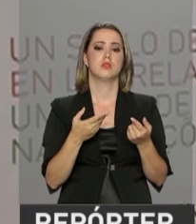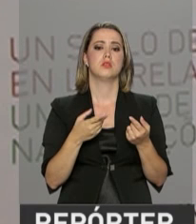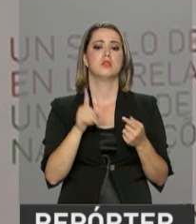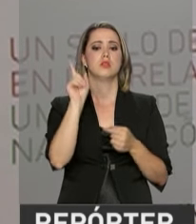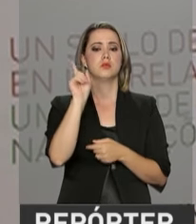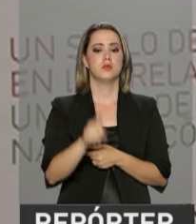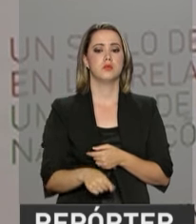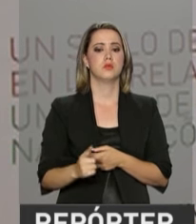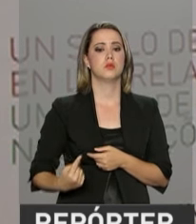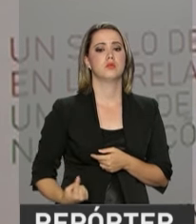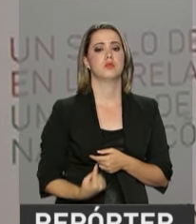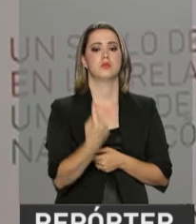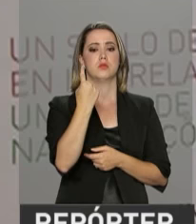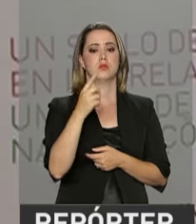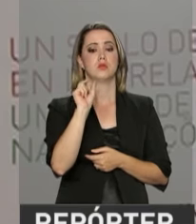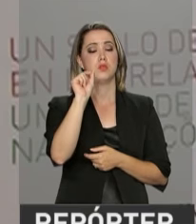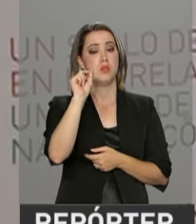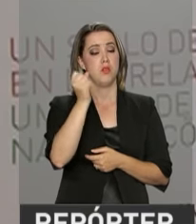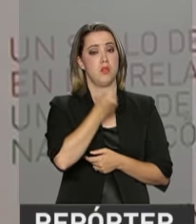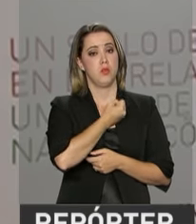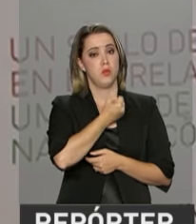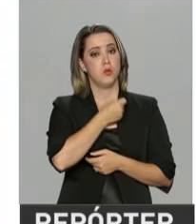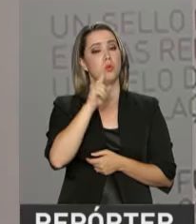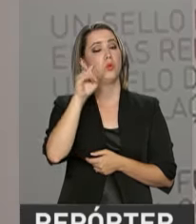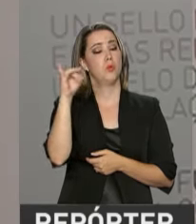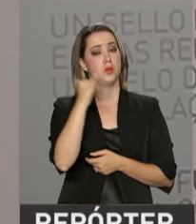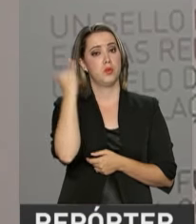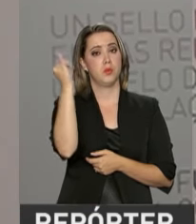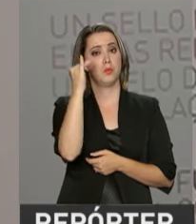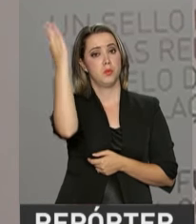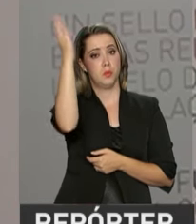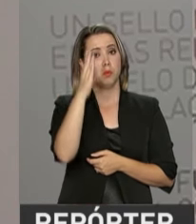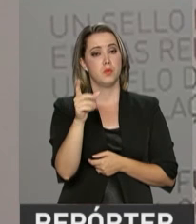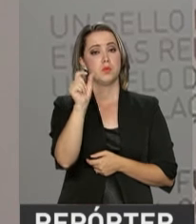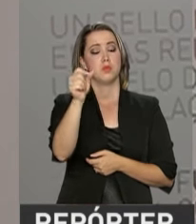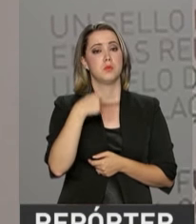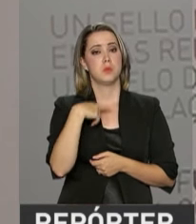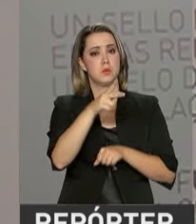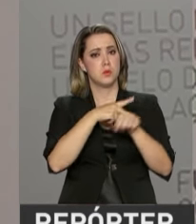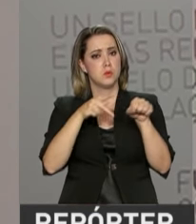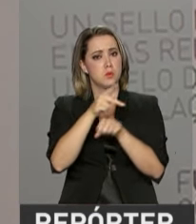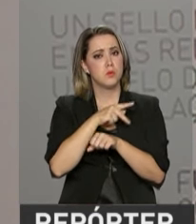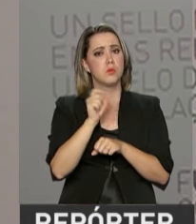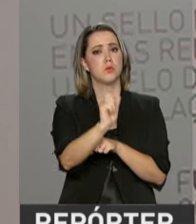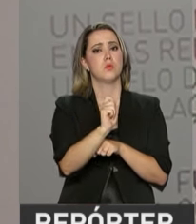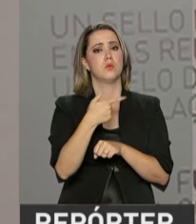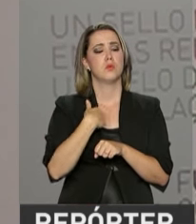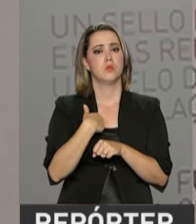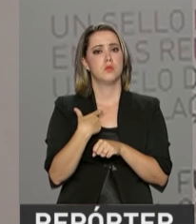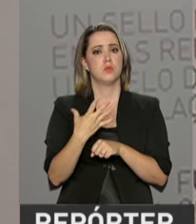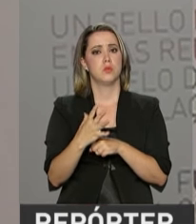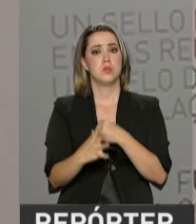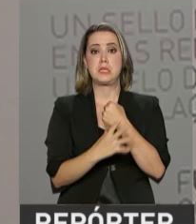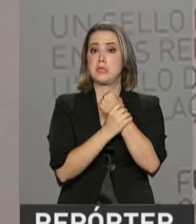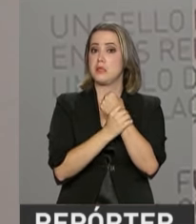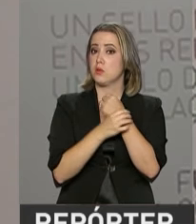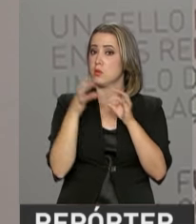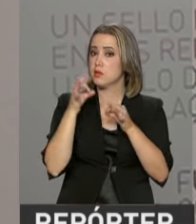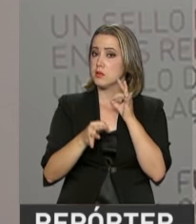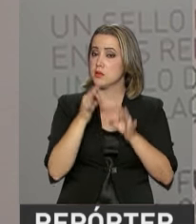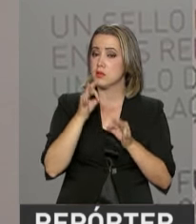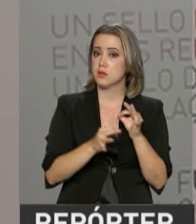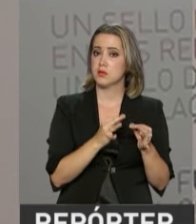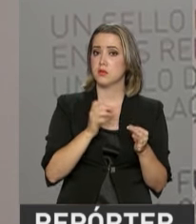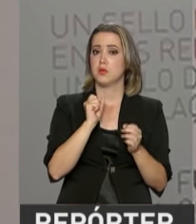o não mostrado muito muito importantes brasil é um país com estabilidade jurídica às empresas